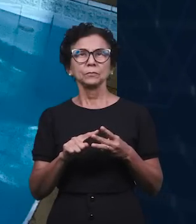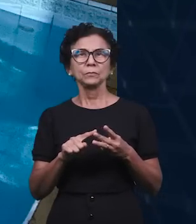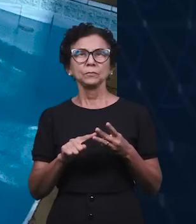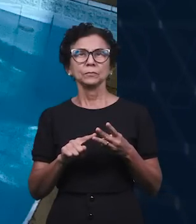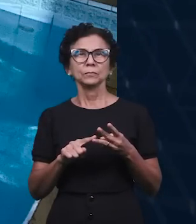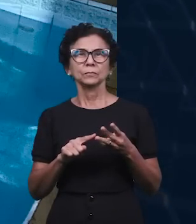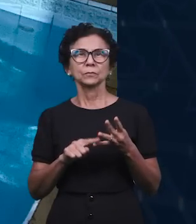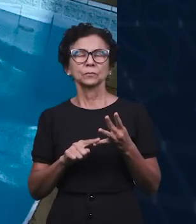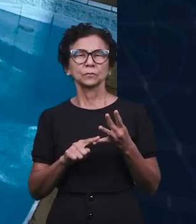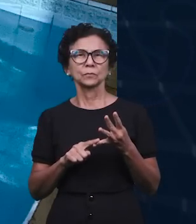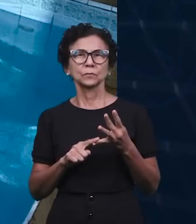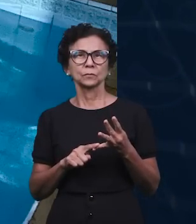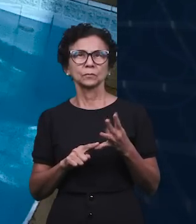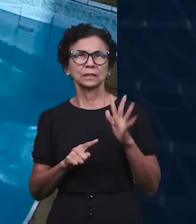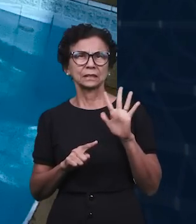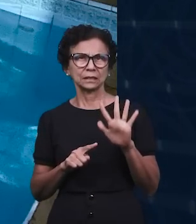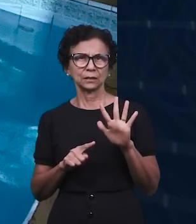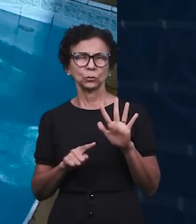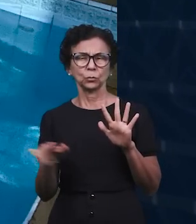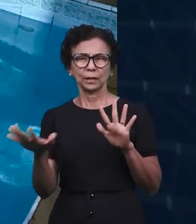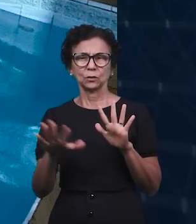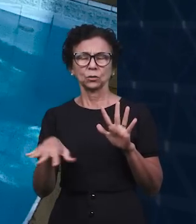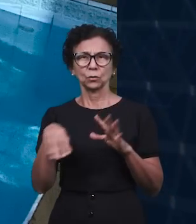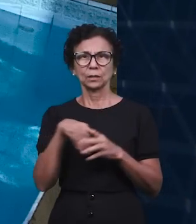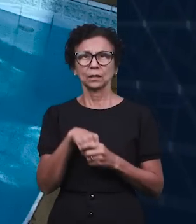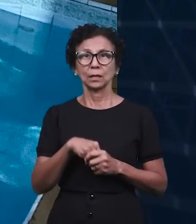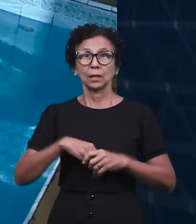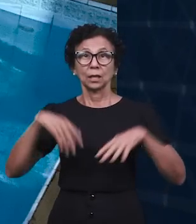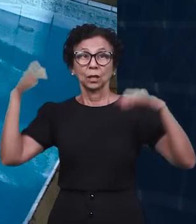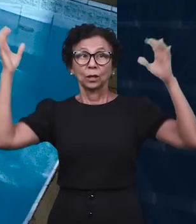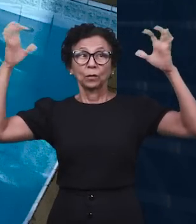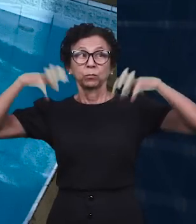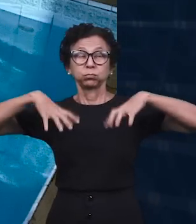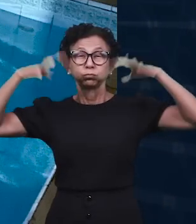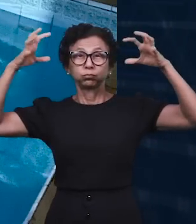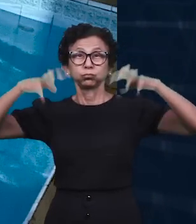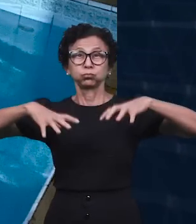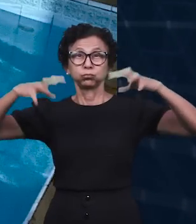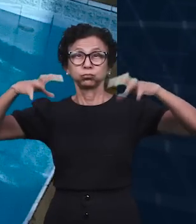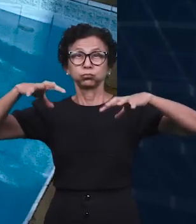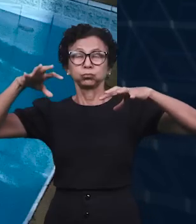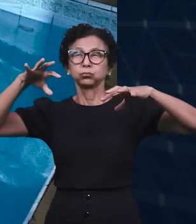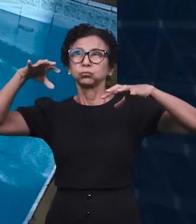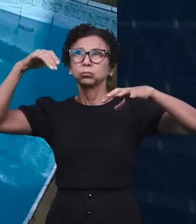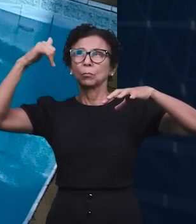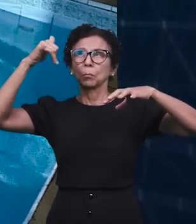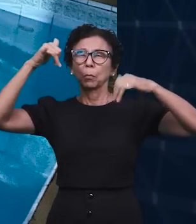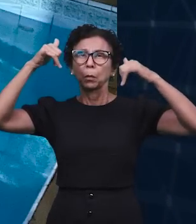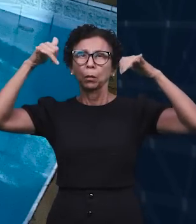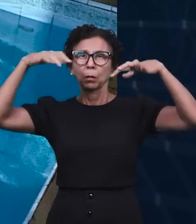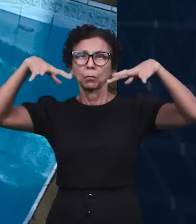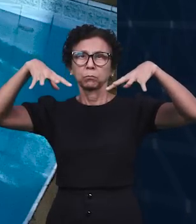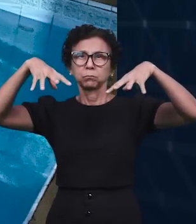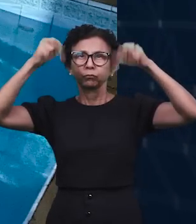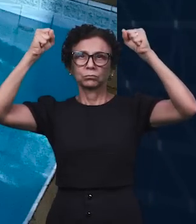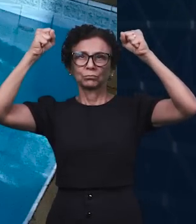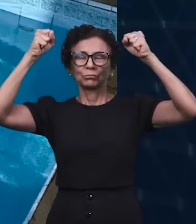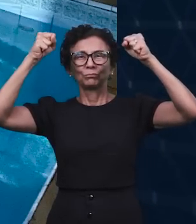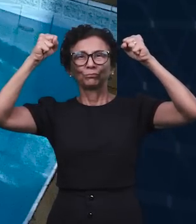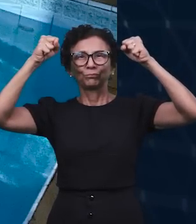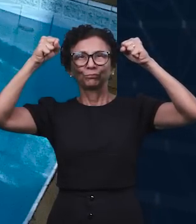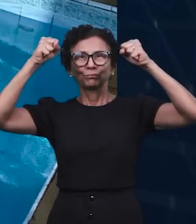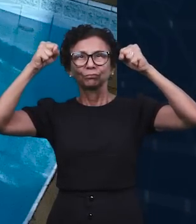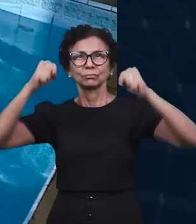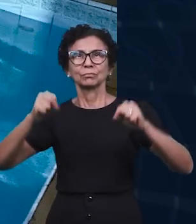Vitória Régia e na cidade de Ipatininga. Mesmo com chuva intensa e falta de energia, o Senhor operou maravilhas. A chuva cessou